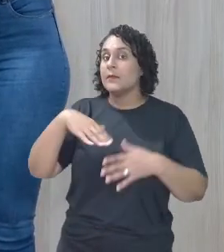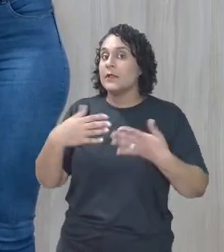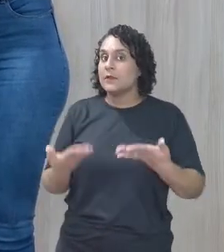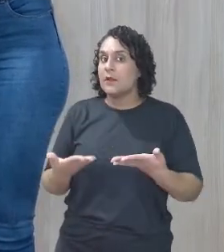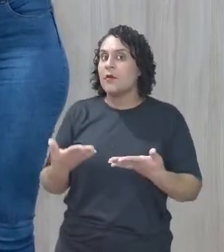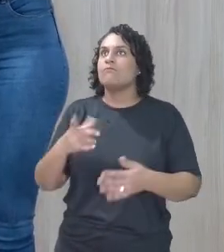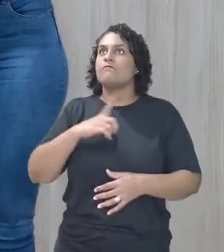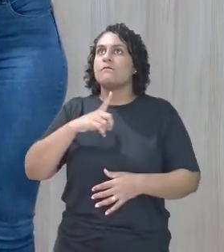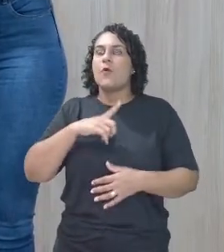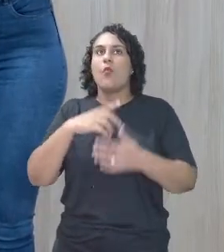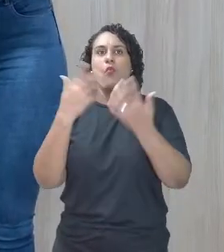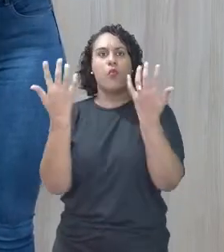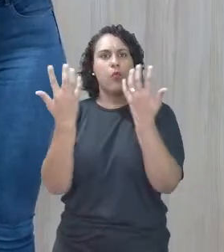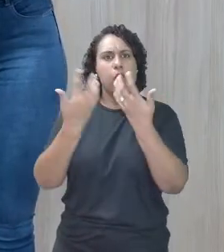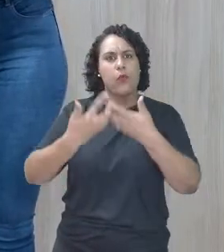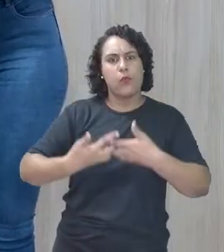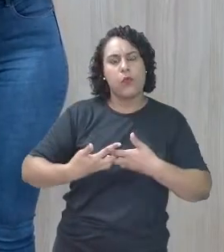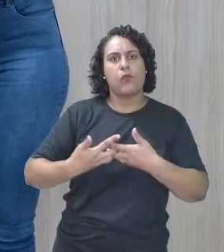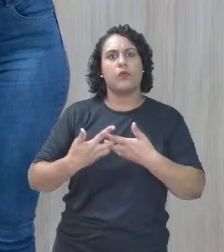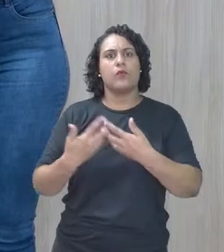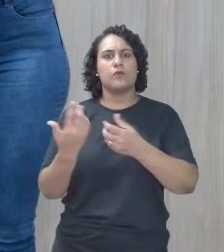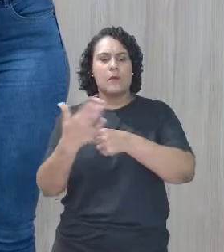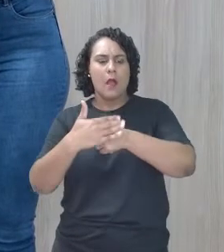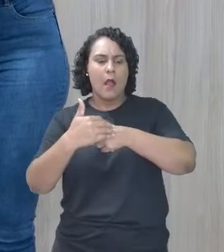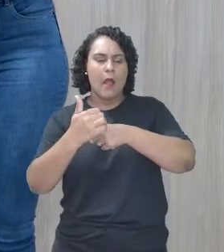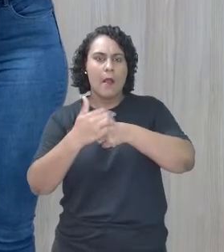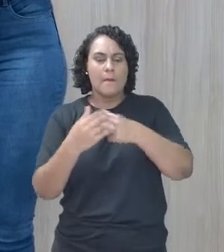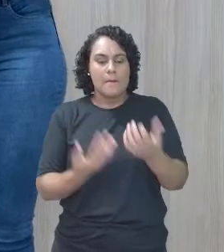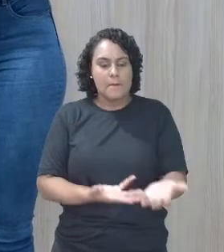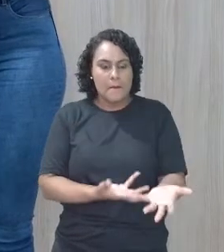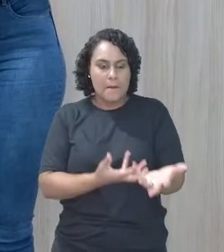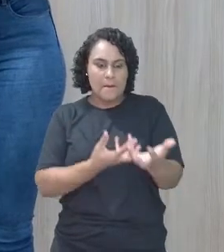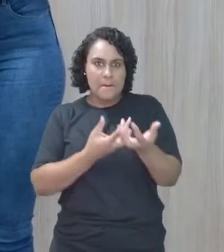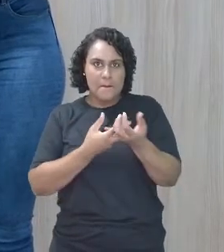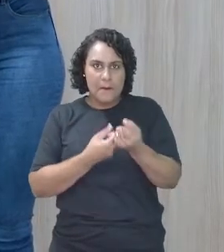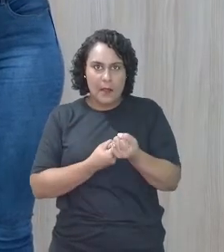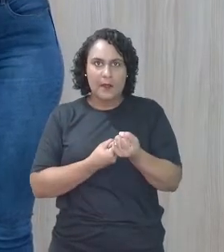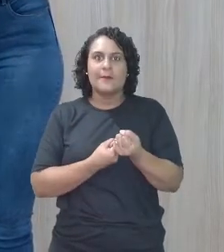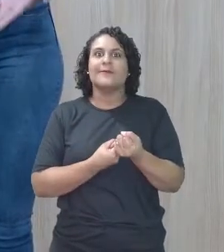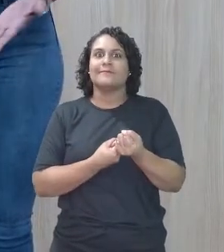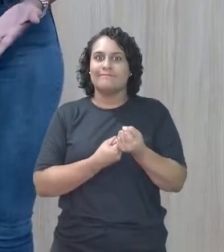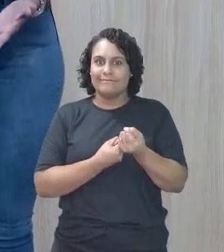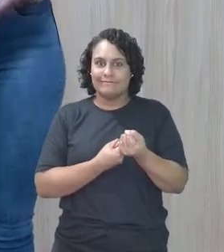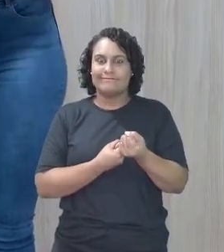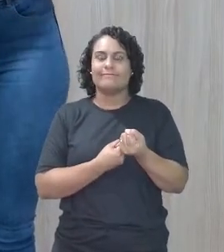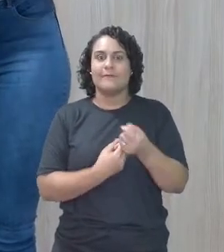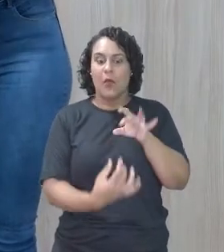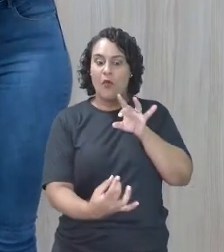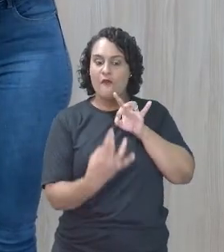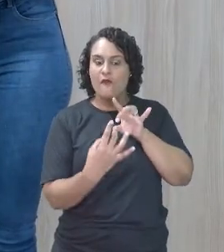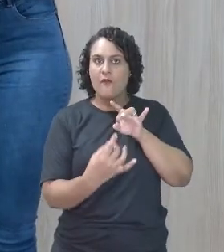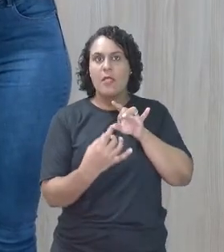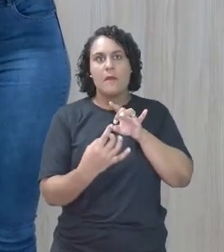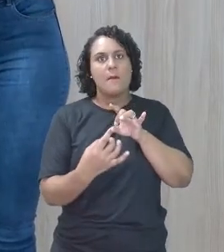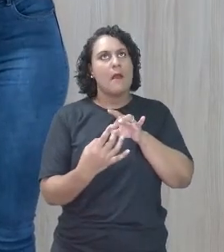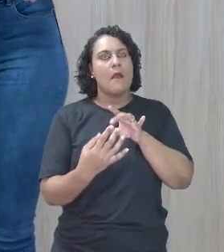de um funcionamento afetivo e acolhedor, a gente percebe que as respostas são muito